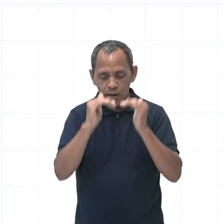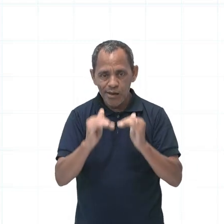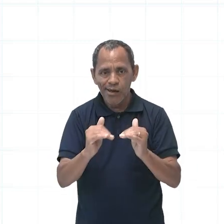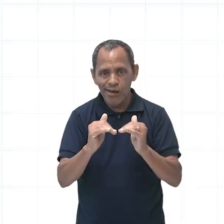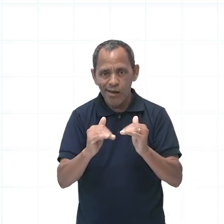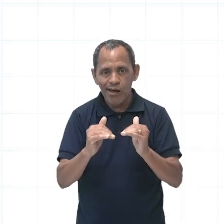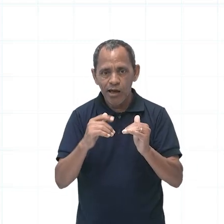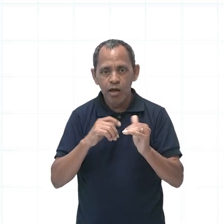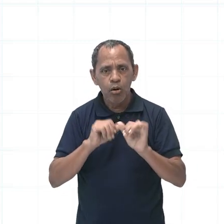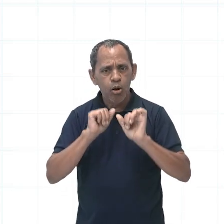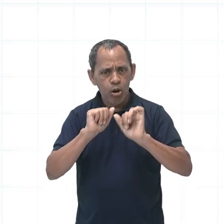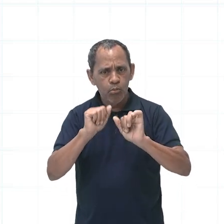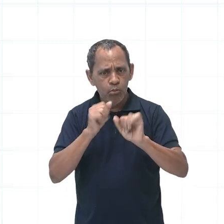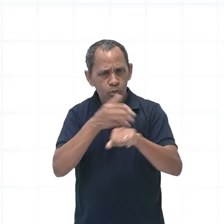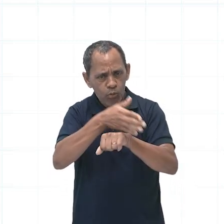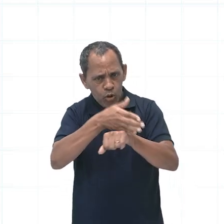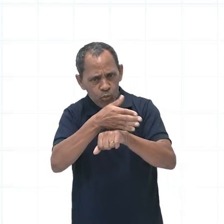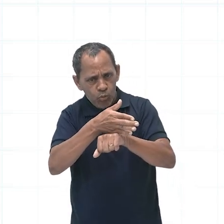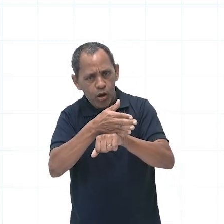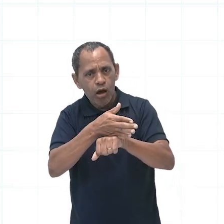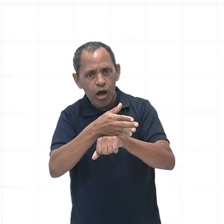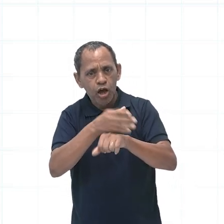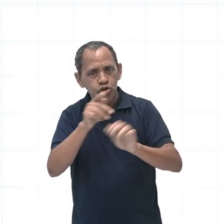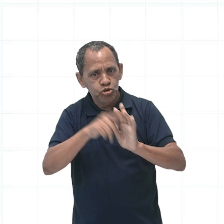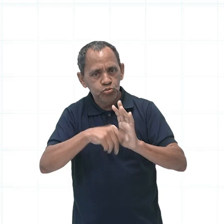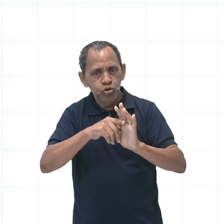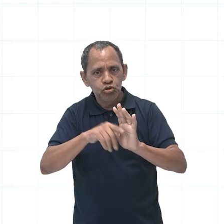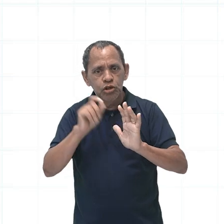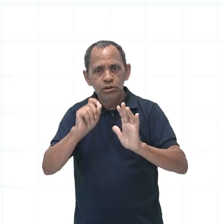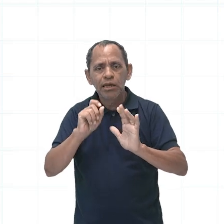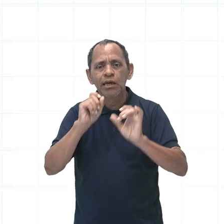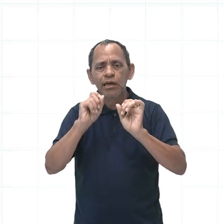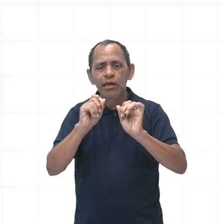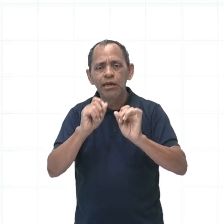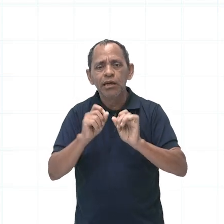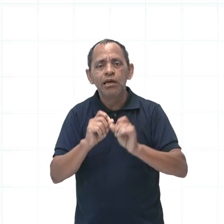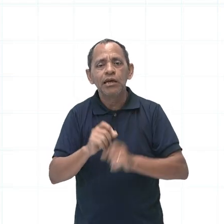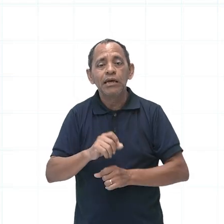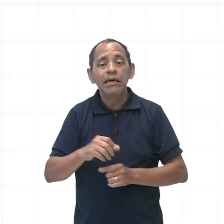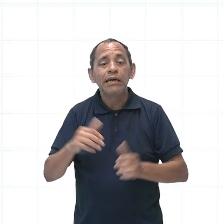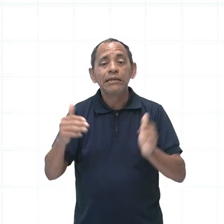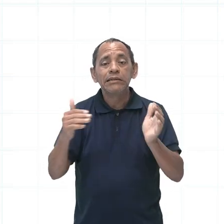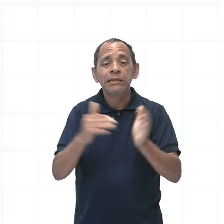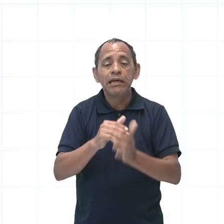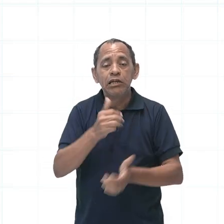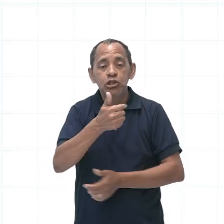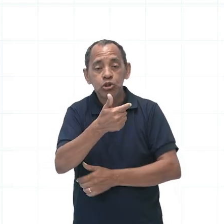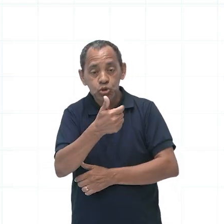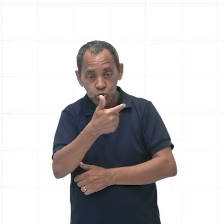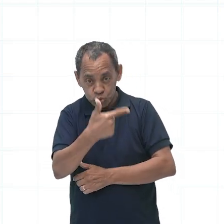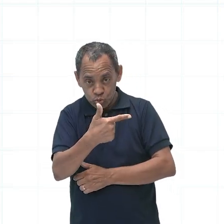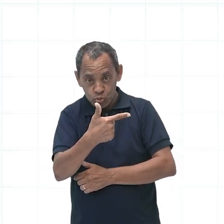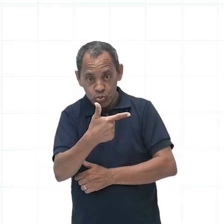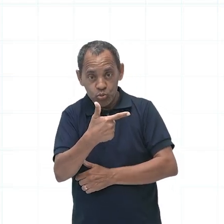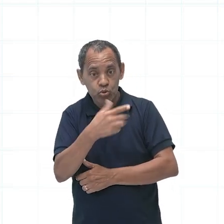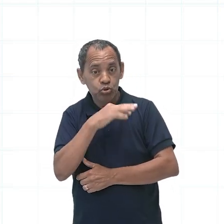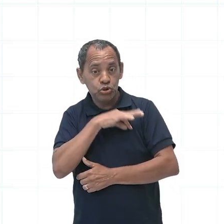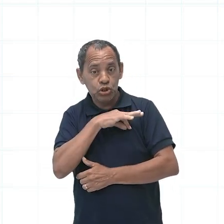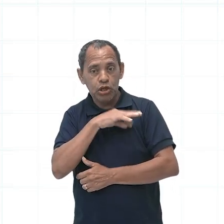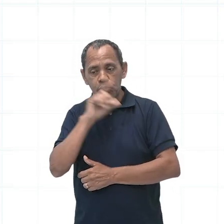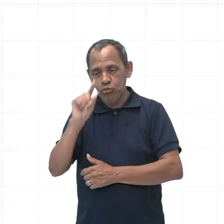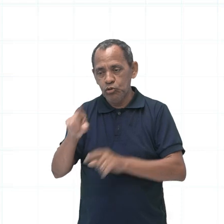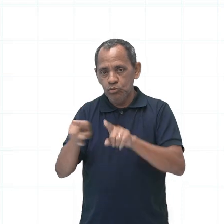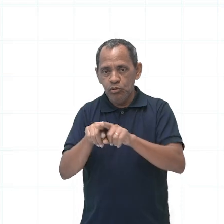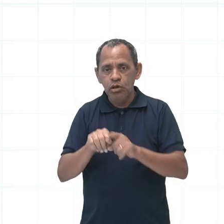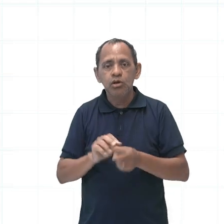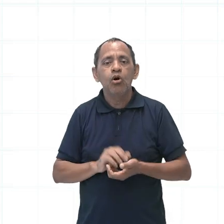inferior, pode participar do Desenrola Brasil quem recebe até 2 salários mínimos ou inscrito no CadÚnico.